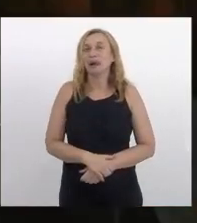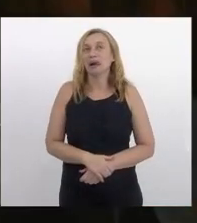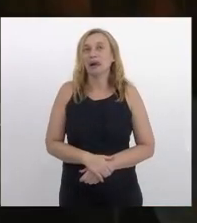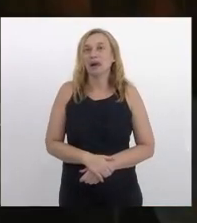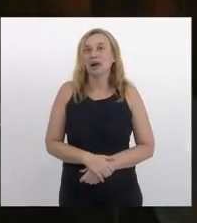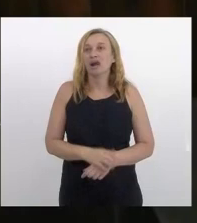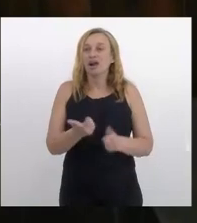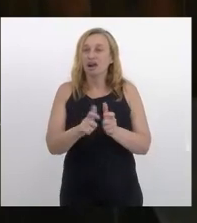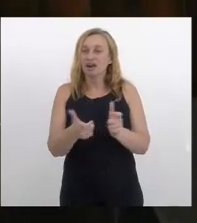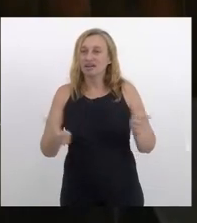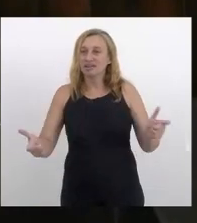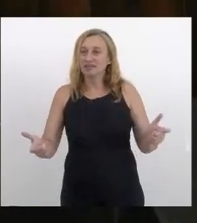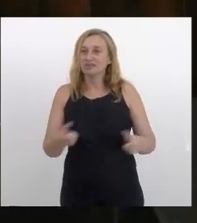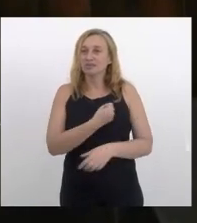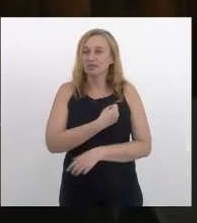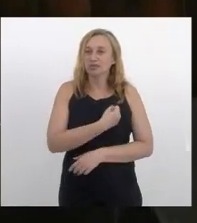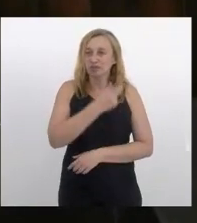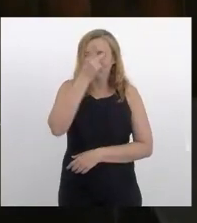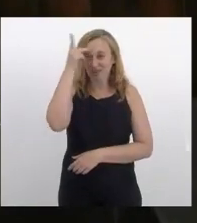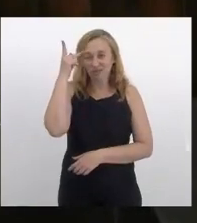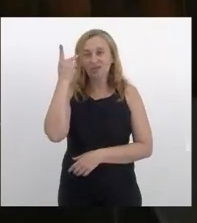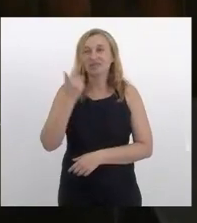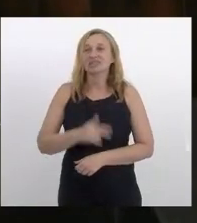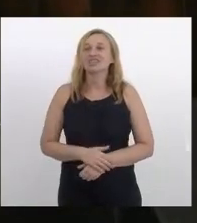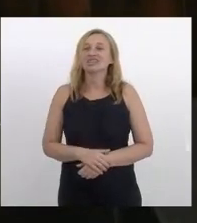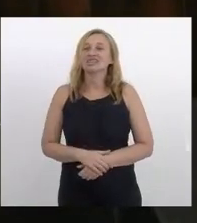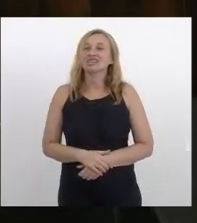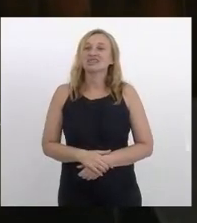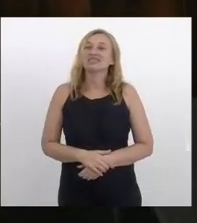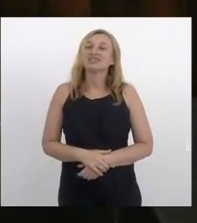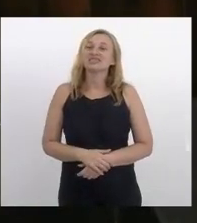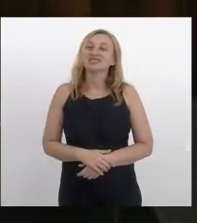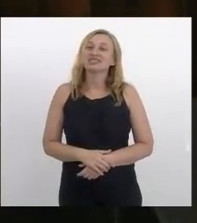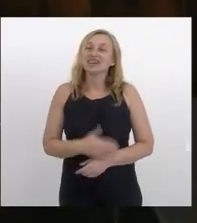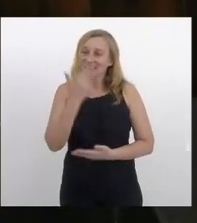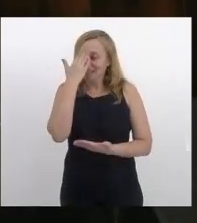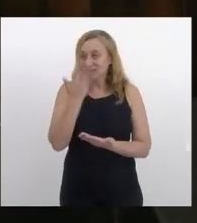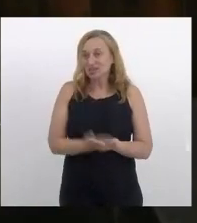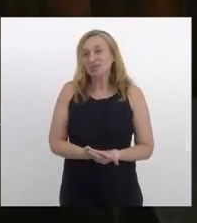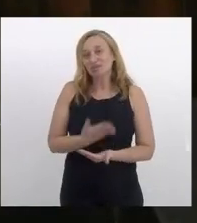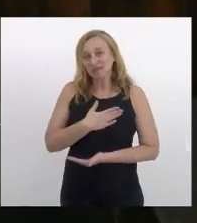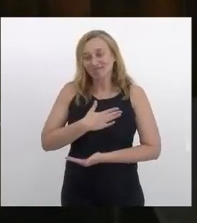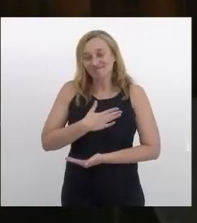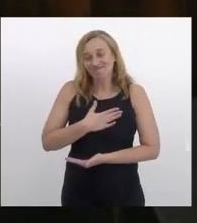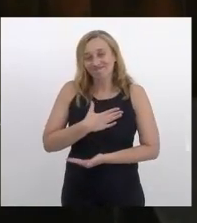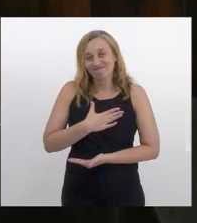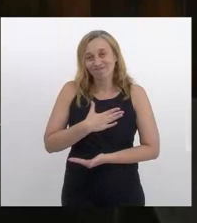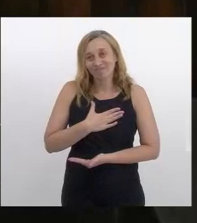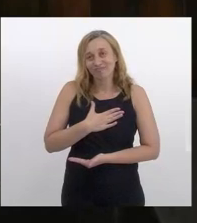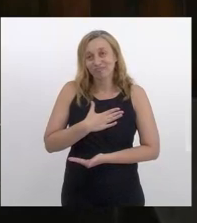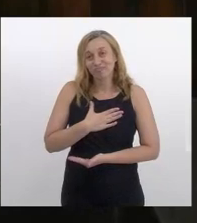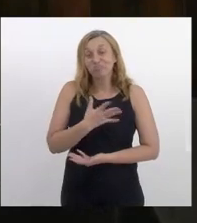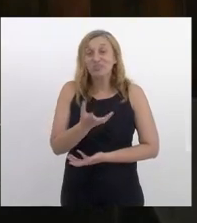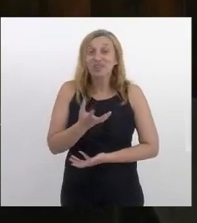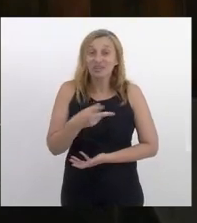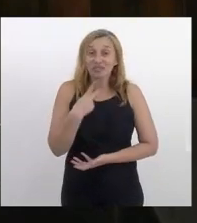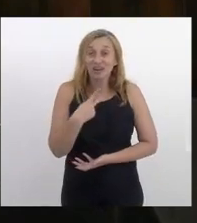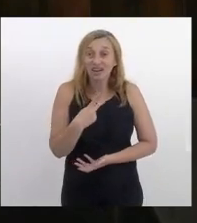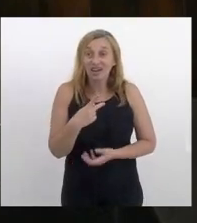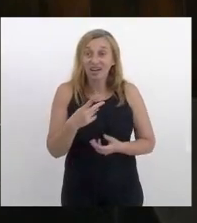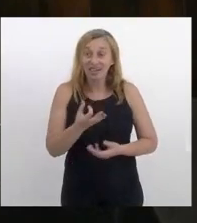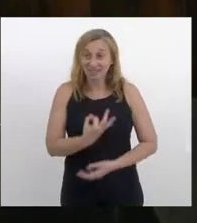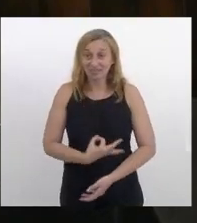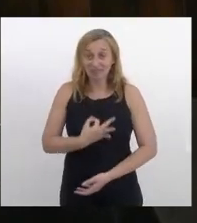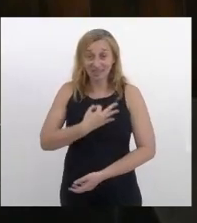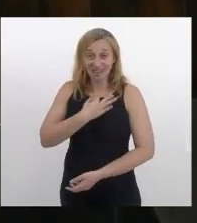só crescendo, e teve essa confiança em mim. Quero dizer que essa medalha não